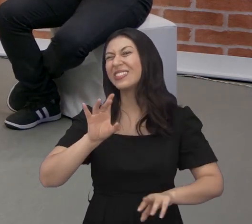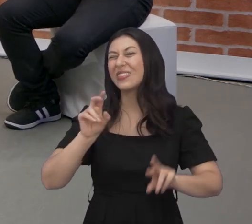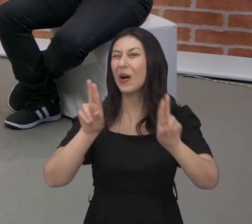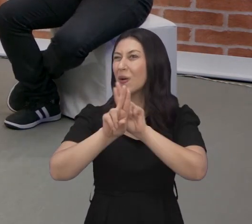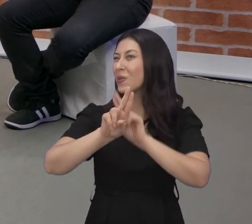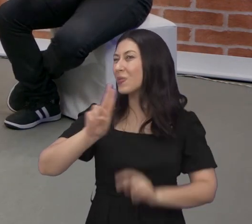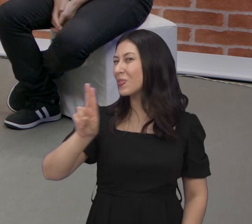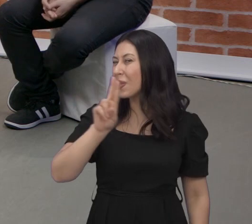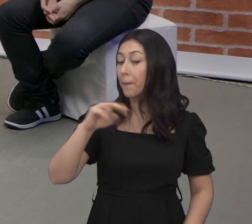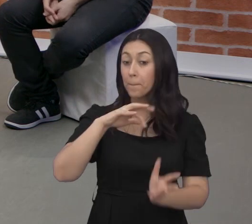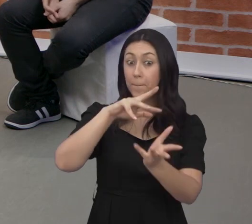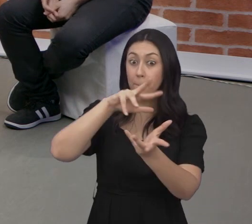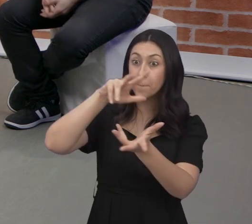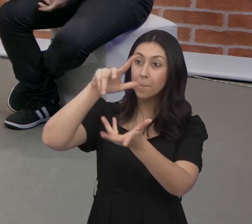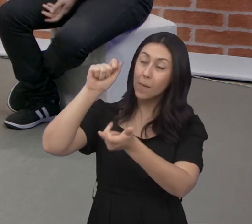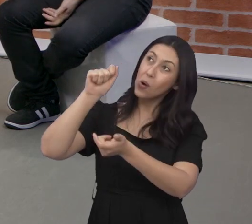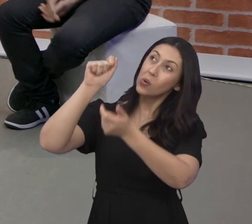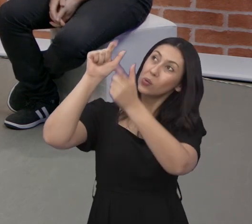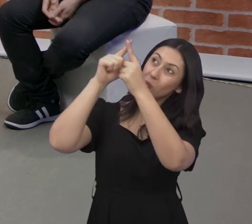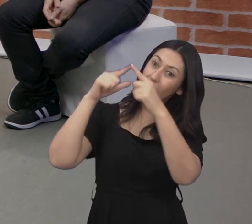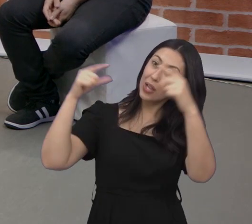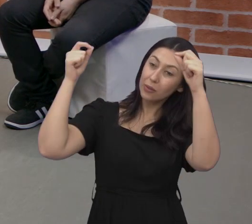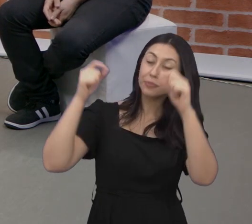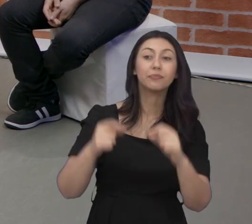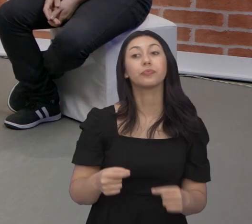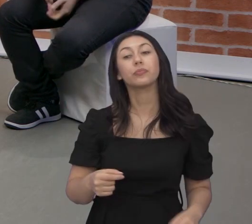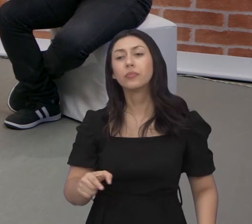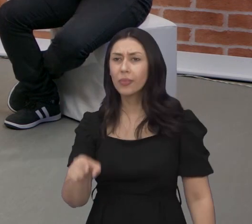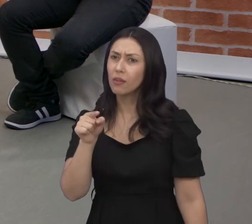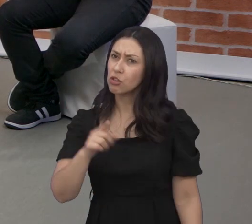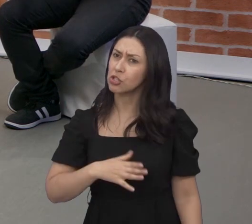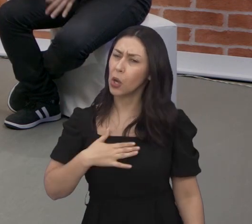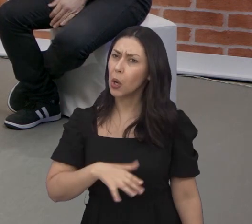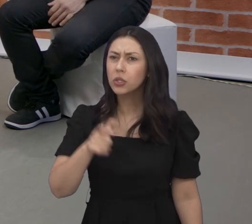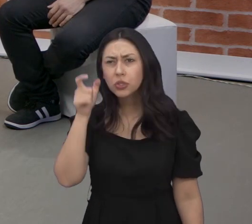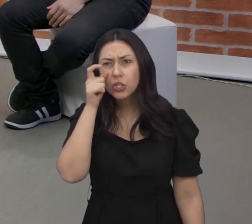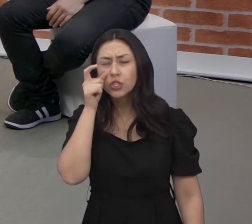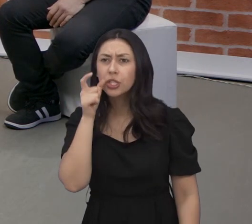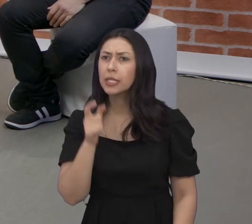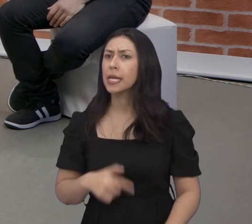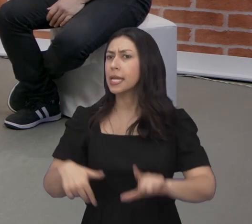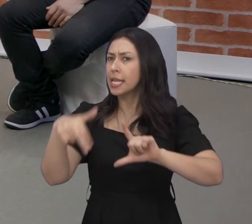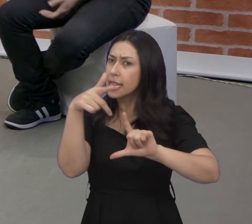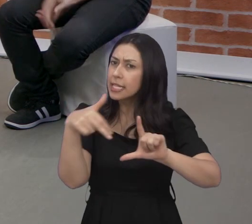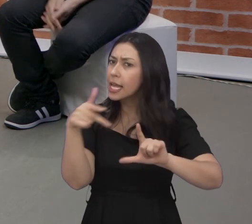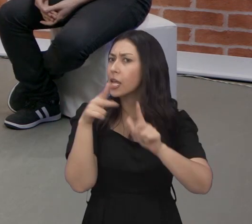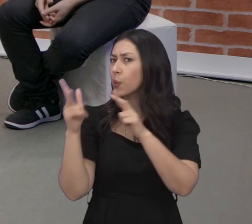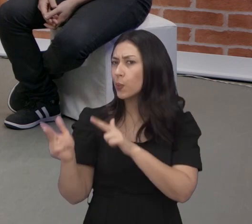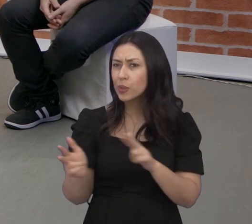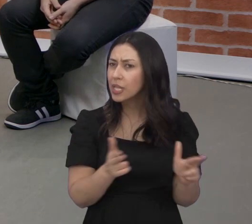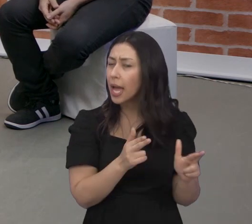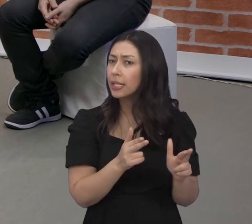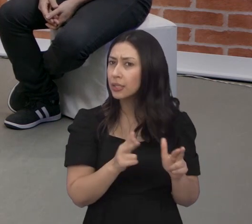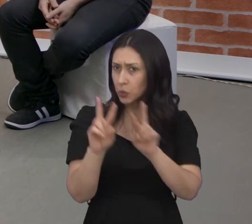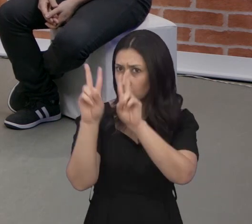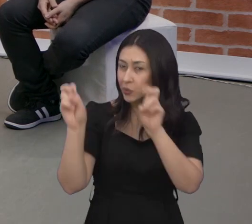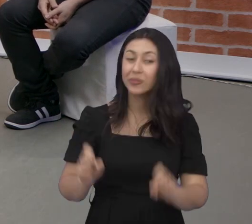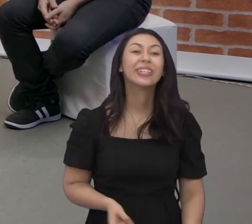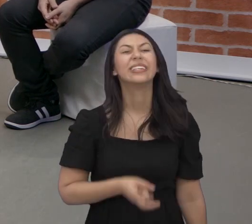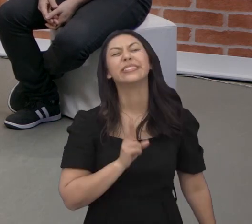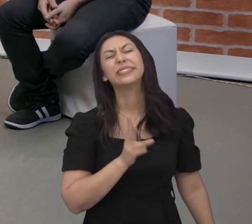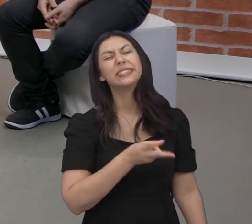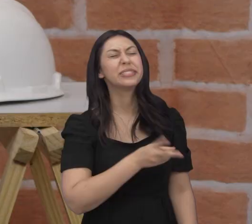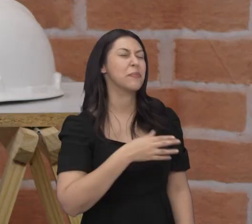Lua. Lembra. Você costumava ou costuma, né, assistir desenhos, séries, filmes que falam desse tema? Ah, sempre